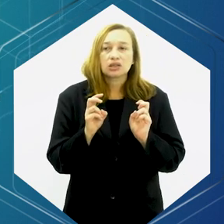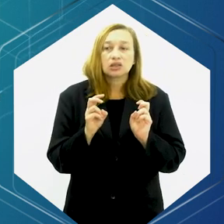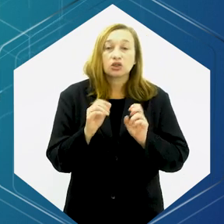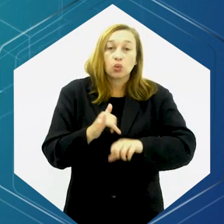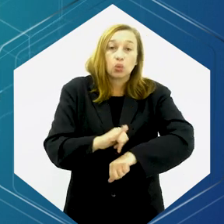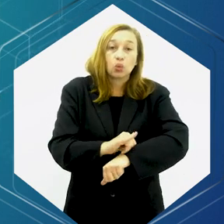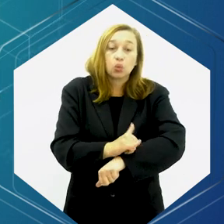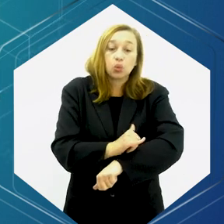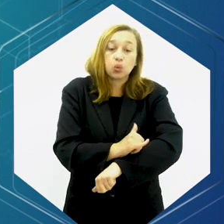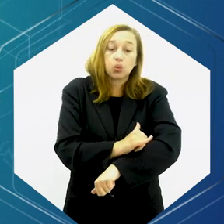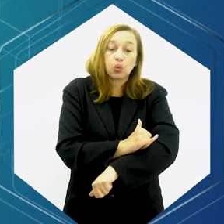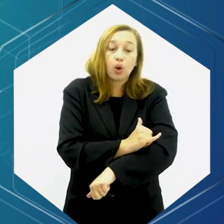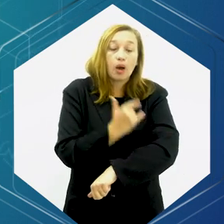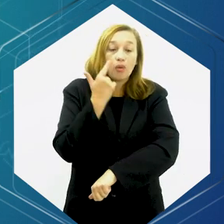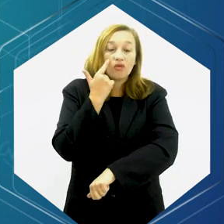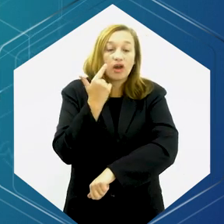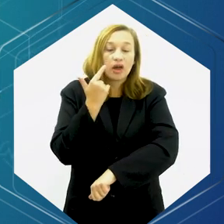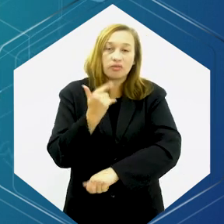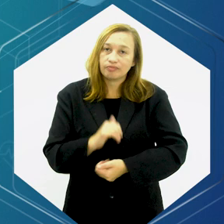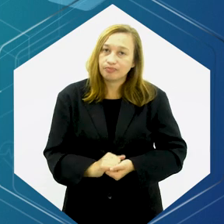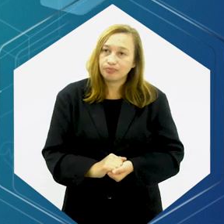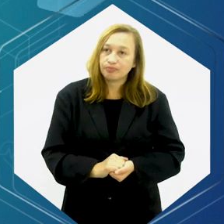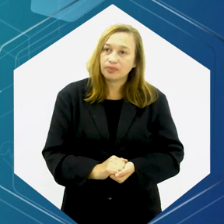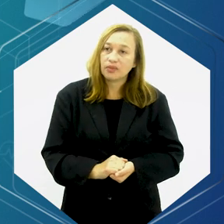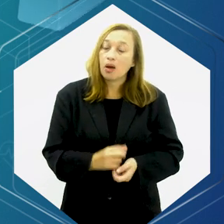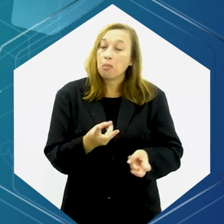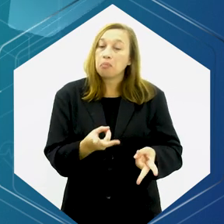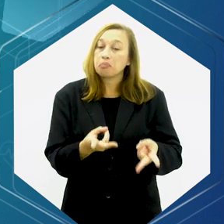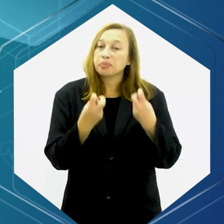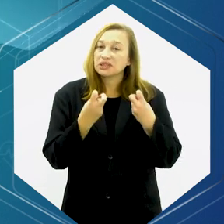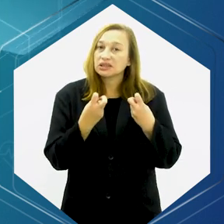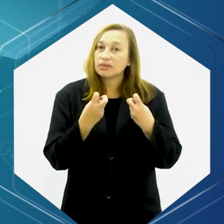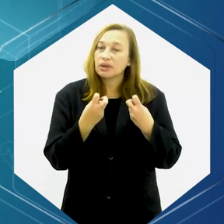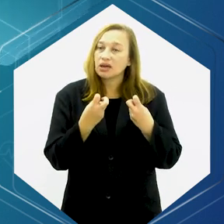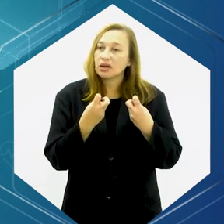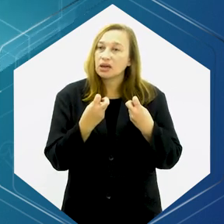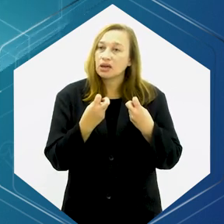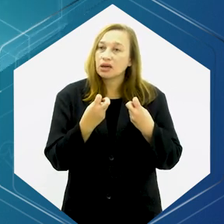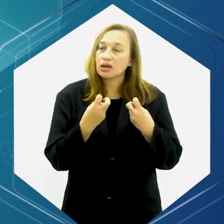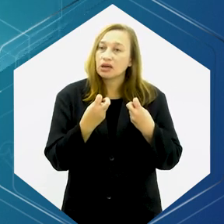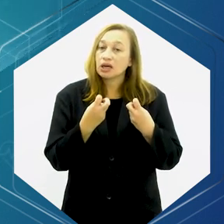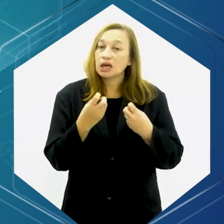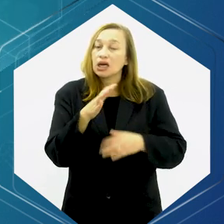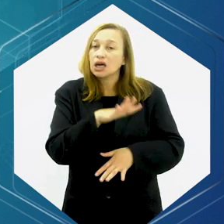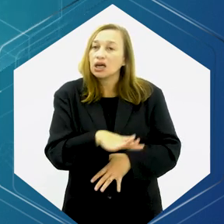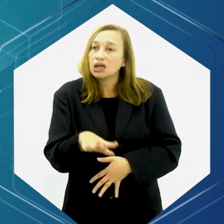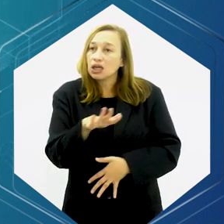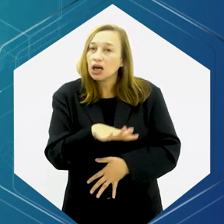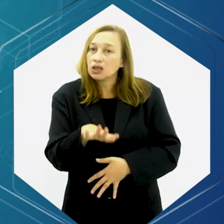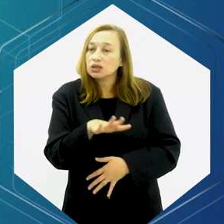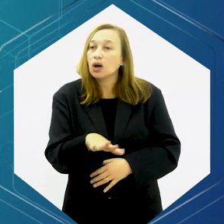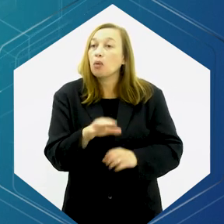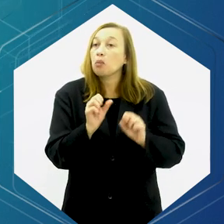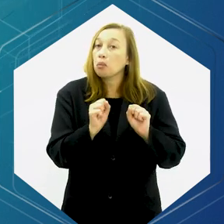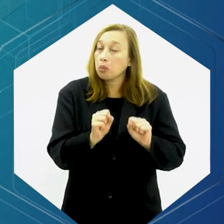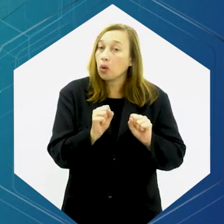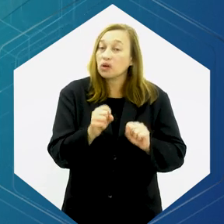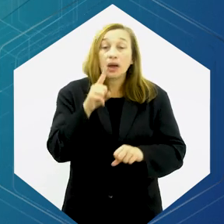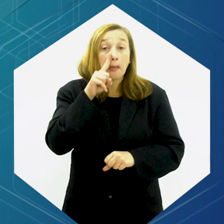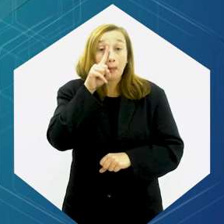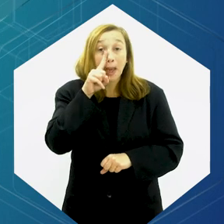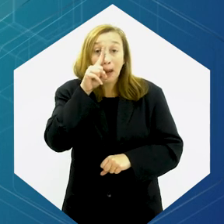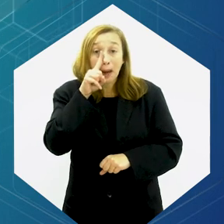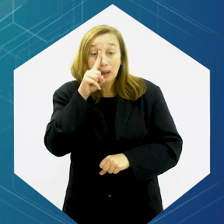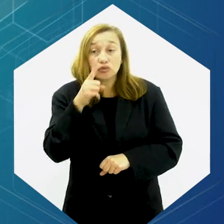de imagem corporal né Eh para perceber né Eh que a criança